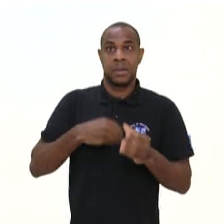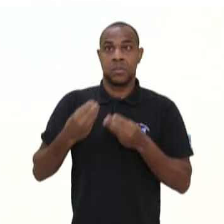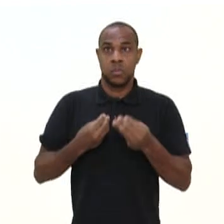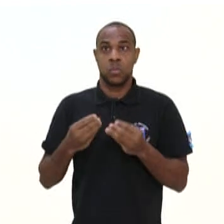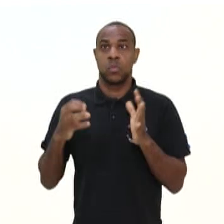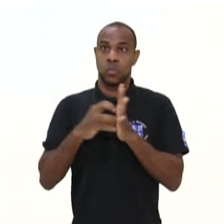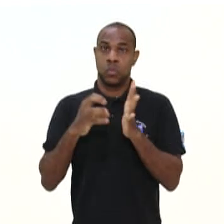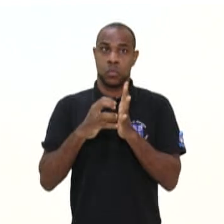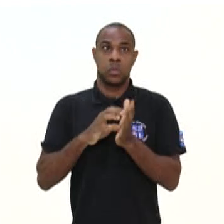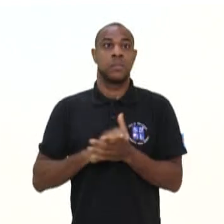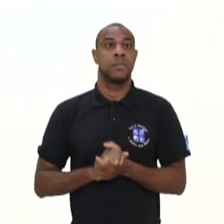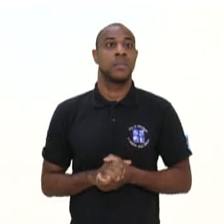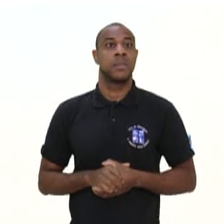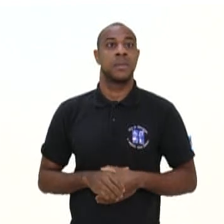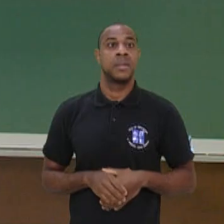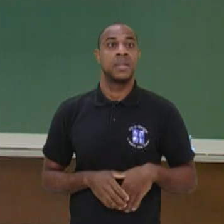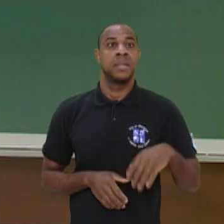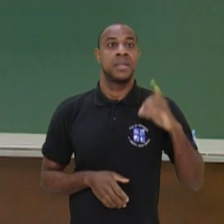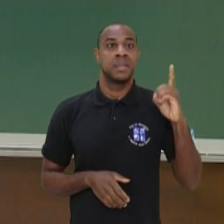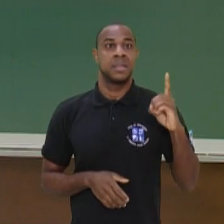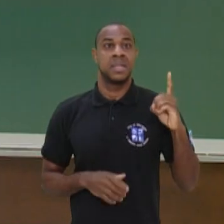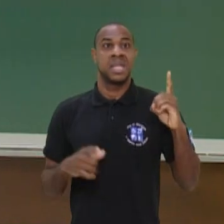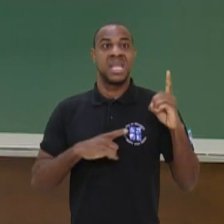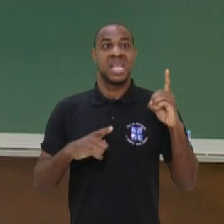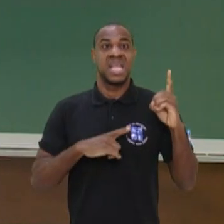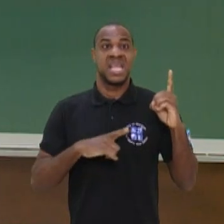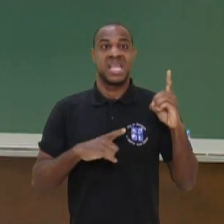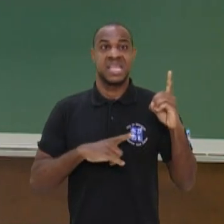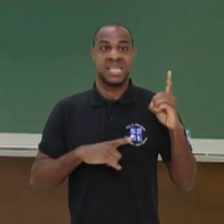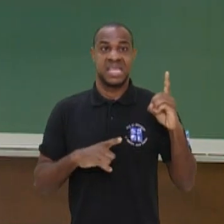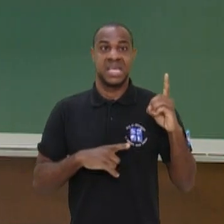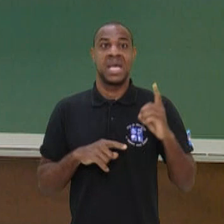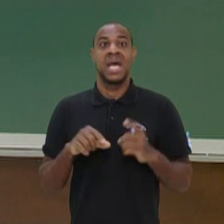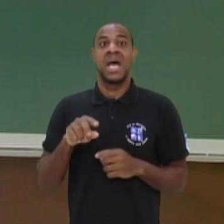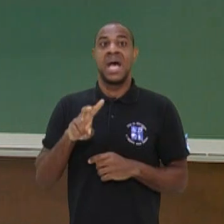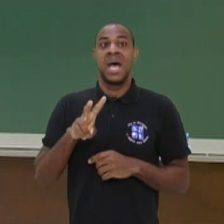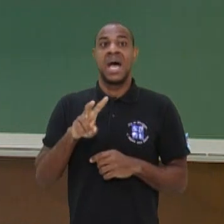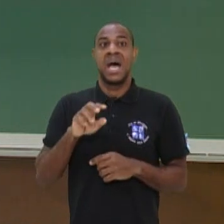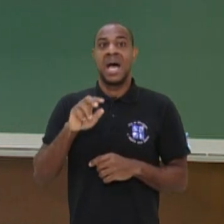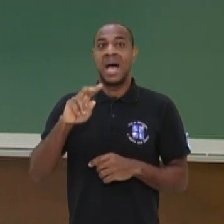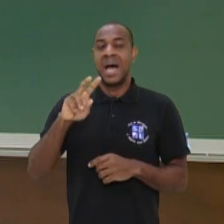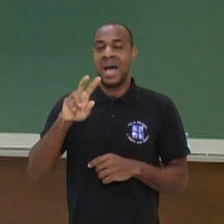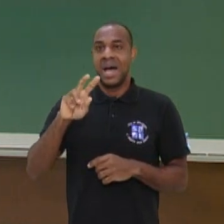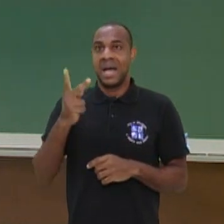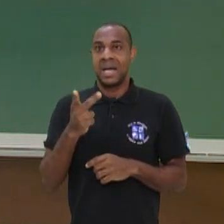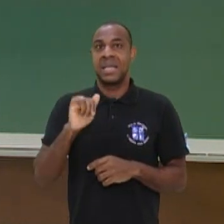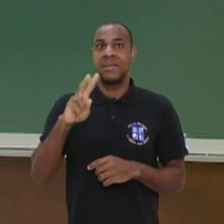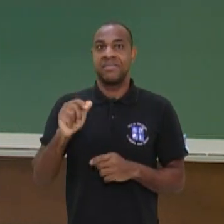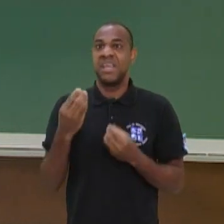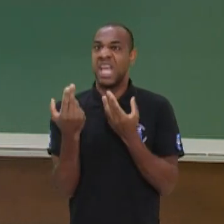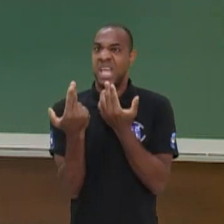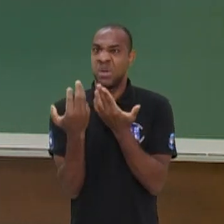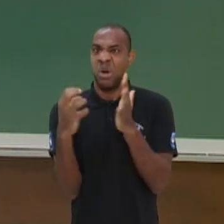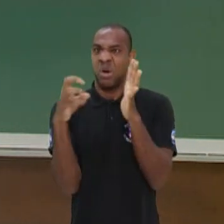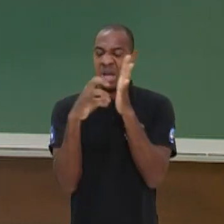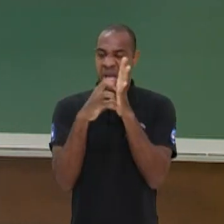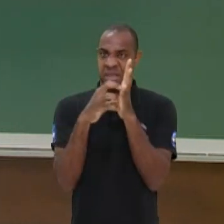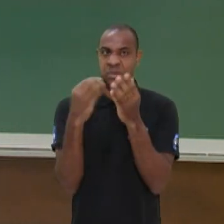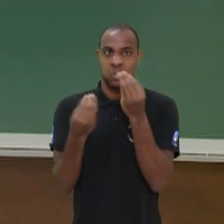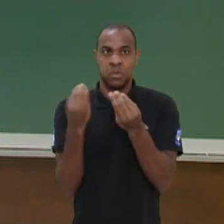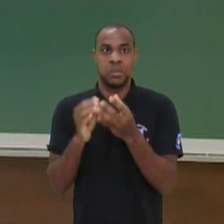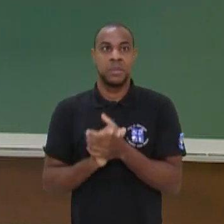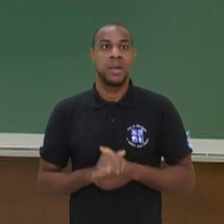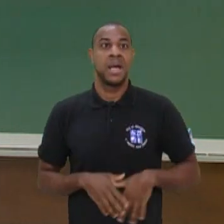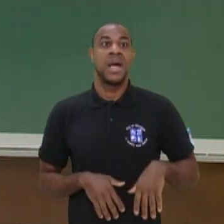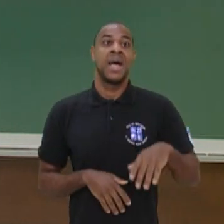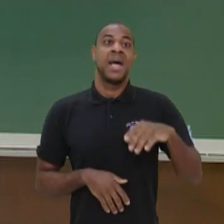defesa. Letra D, ter HIV é o mesmo que ter AIDS. E letra E, a AIDS não é transmitida por beijo.